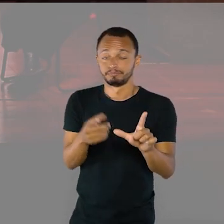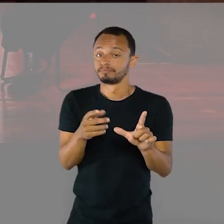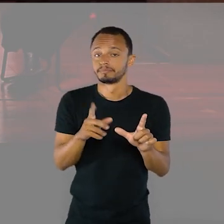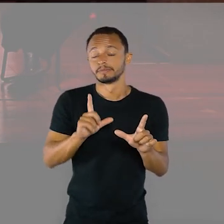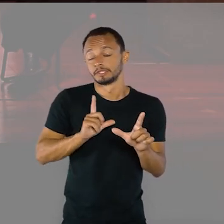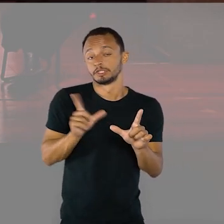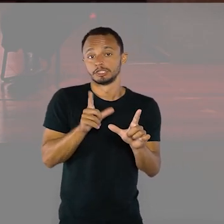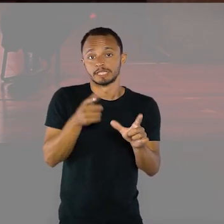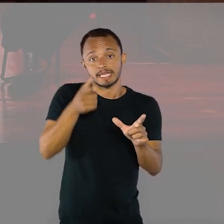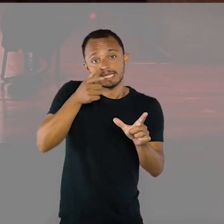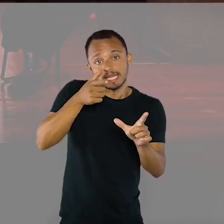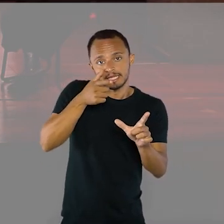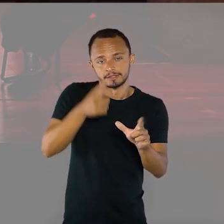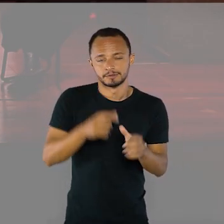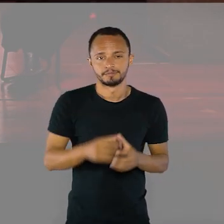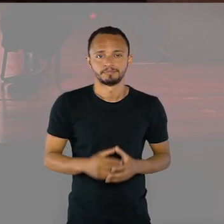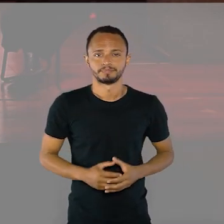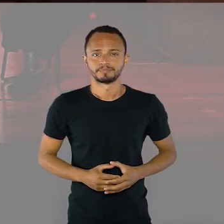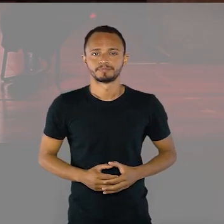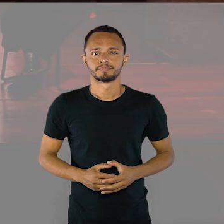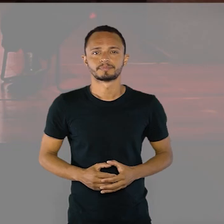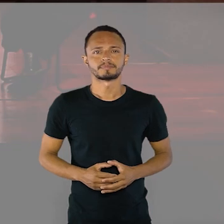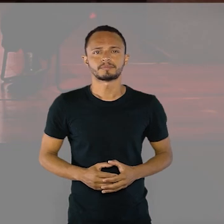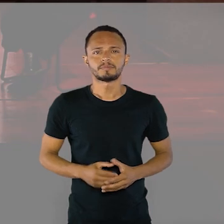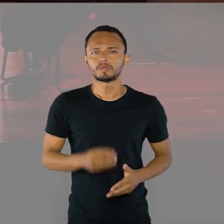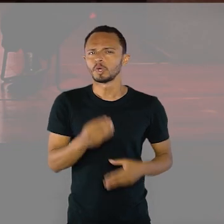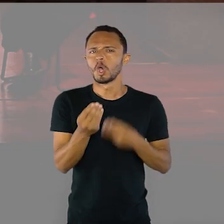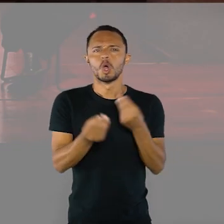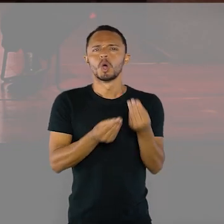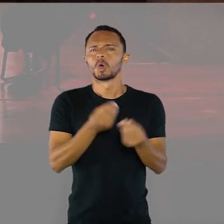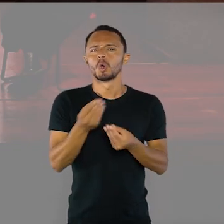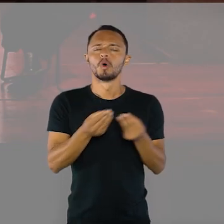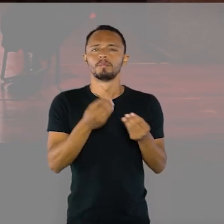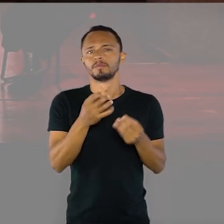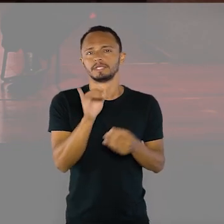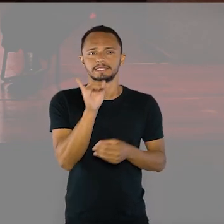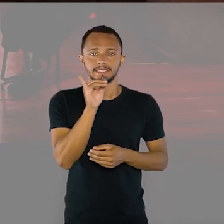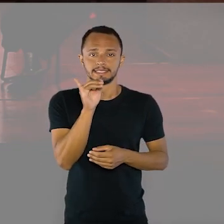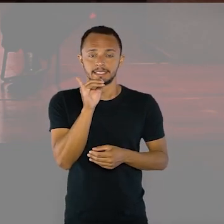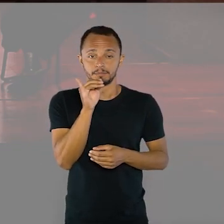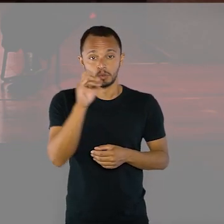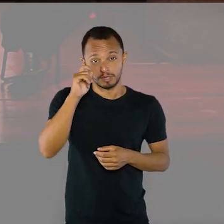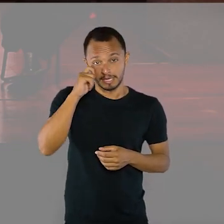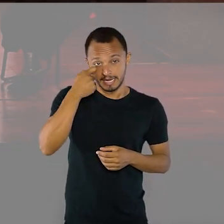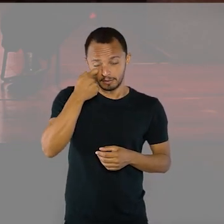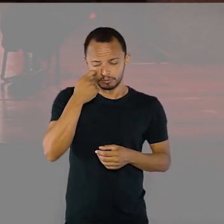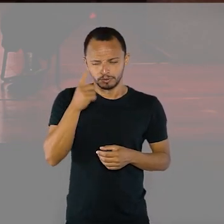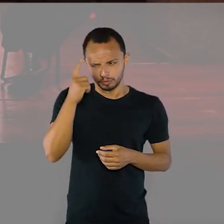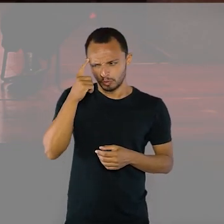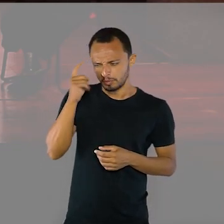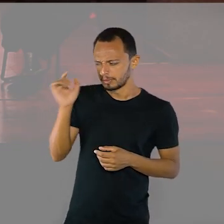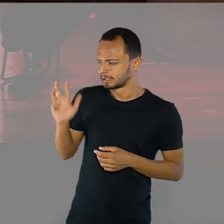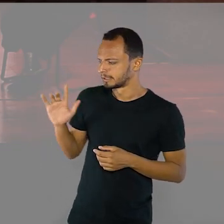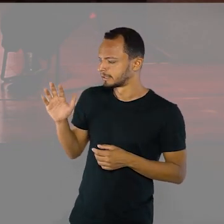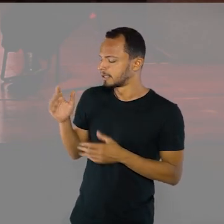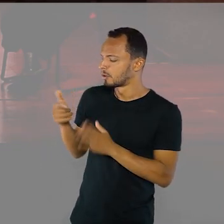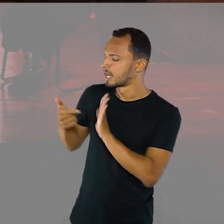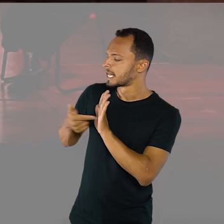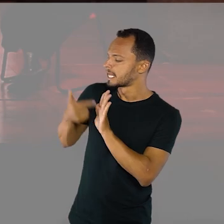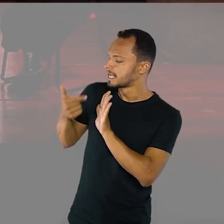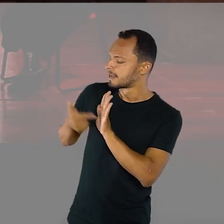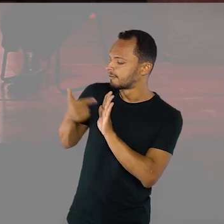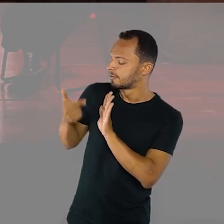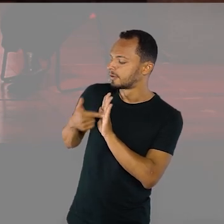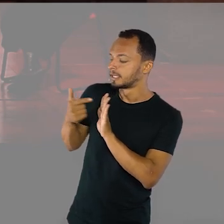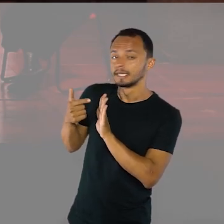com relação à invisibilidade provocada pelos negros, eu aí já estou até cruzando os livros, sabe? O livro, por exemplo, a